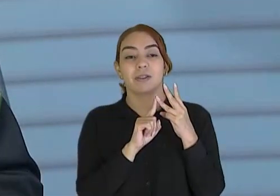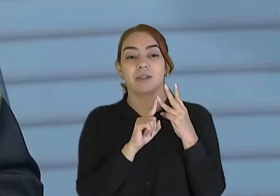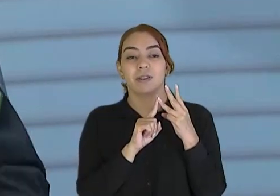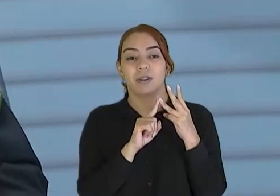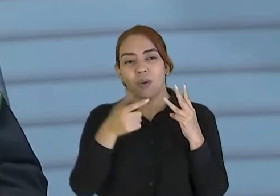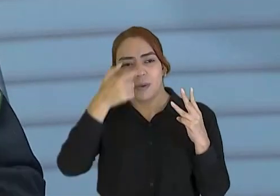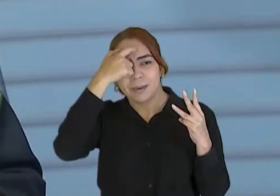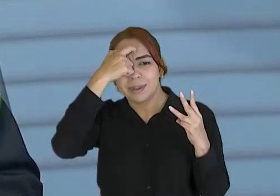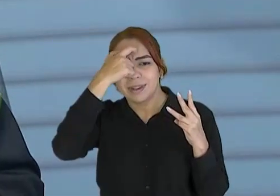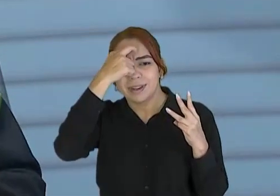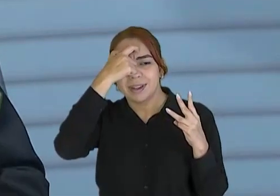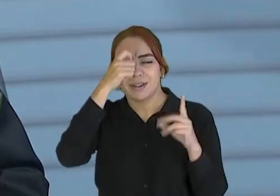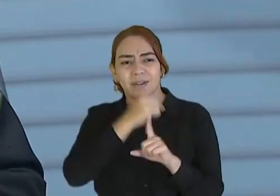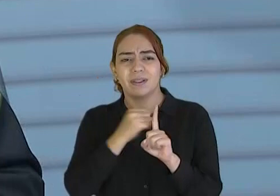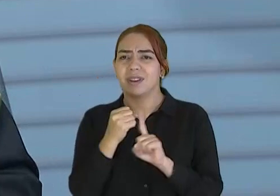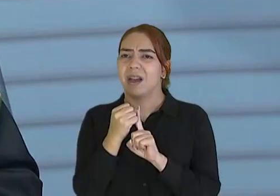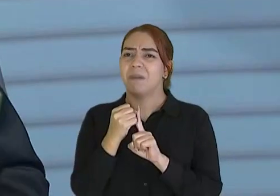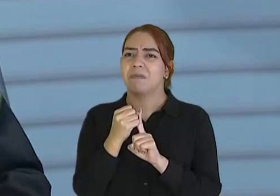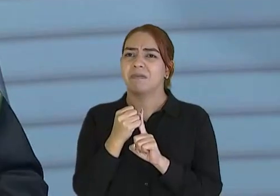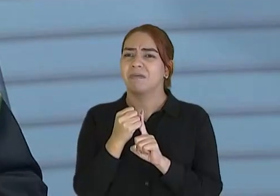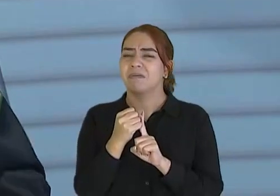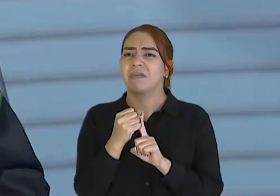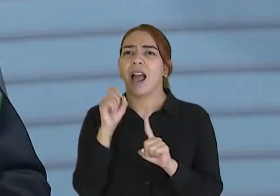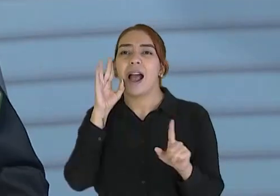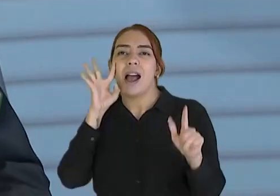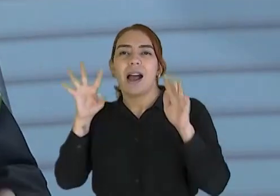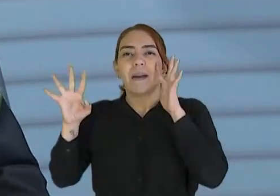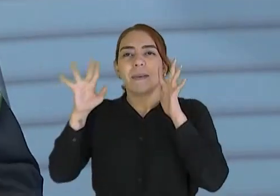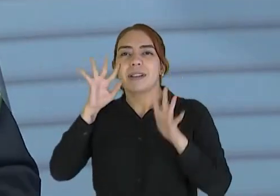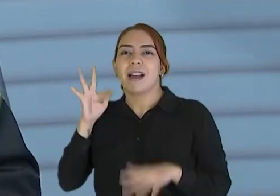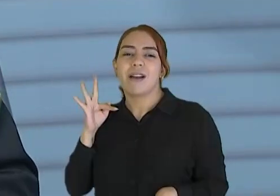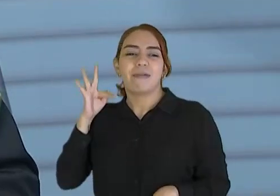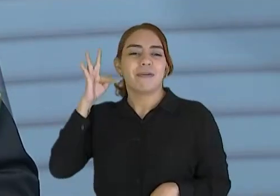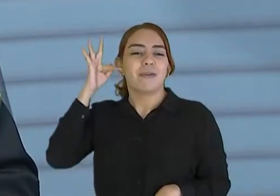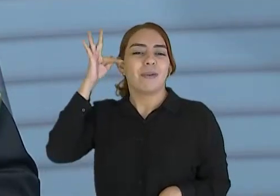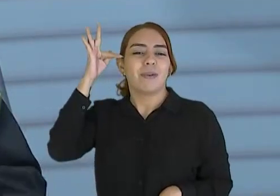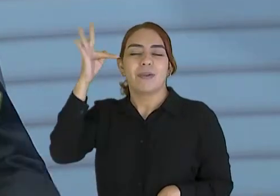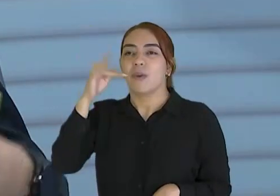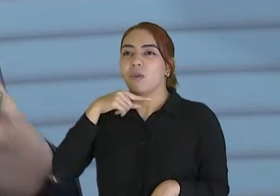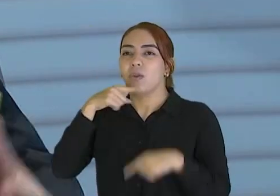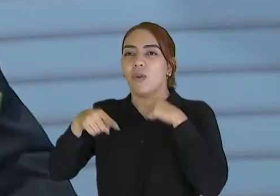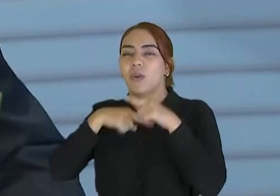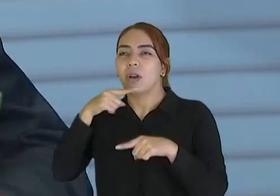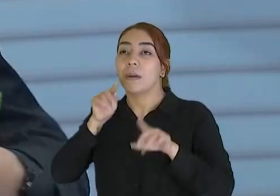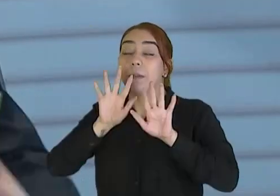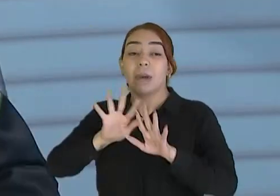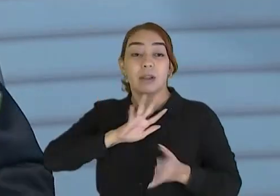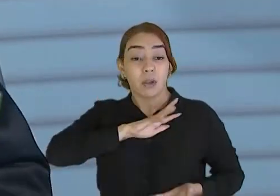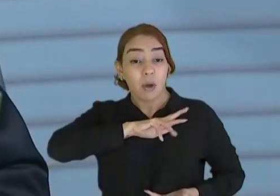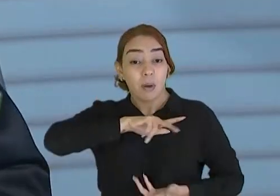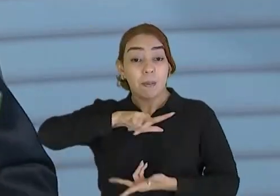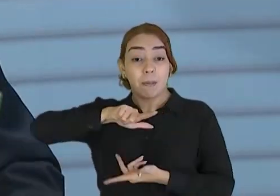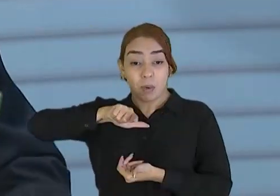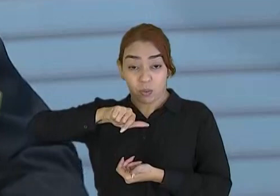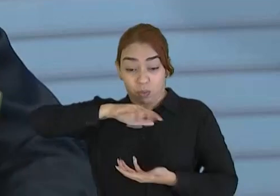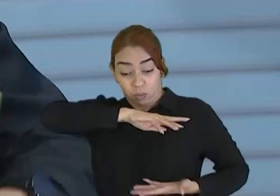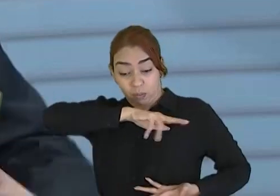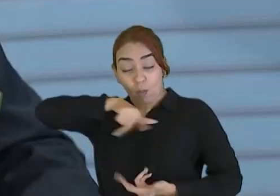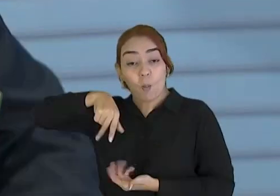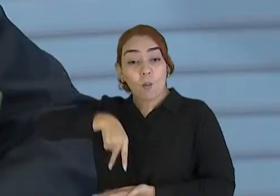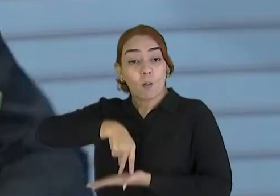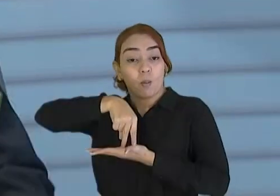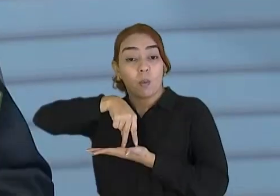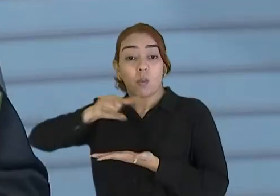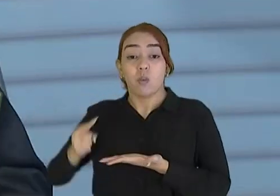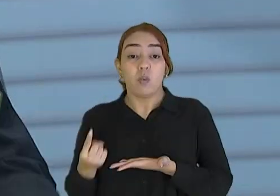pergunta, é mais do que utopia, é esperança. Até porque planeta nós só temos um, né? Esse nosso planeta, esse meio ambiente, essa nossa